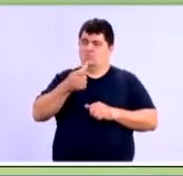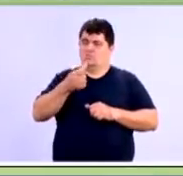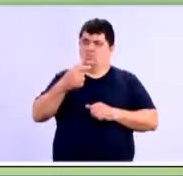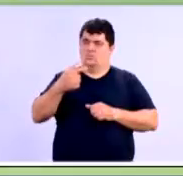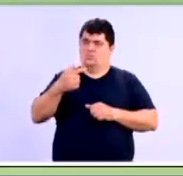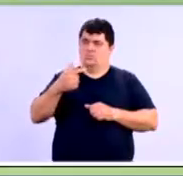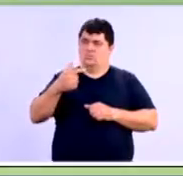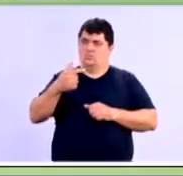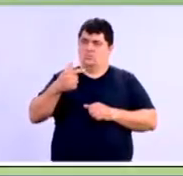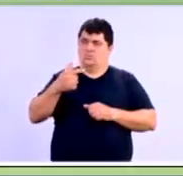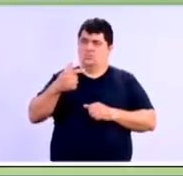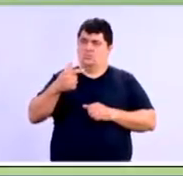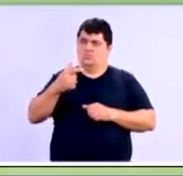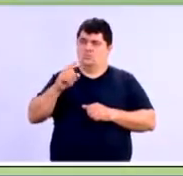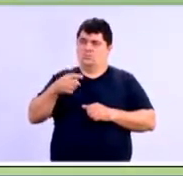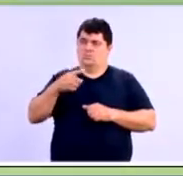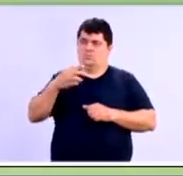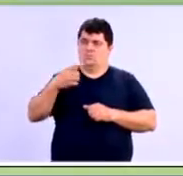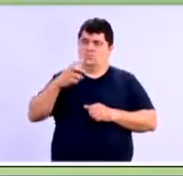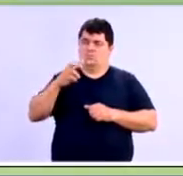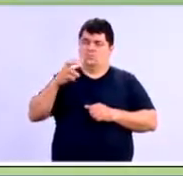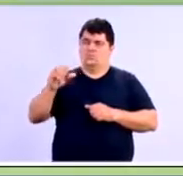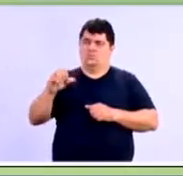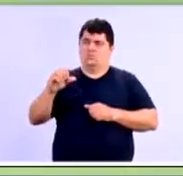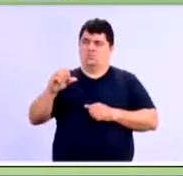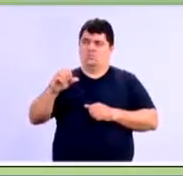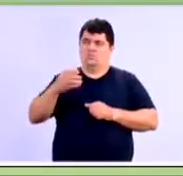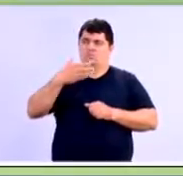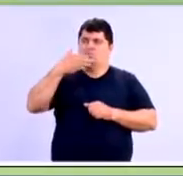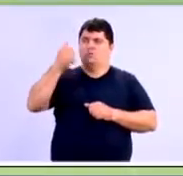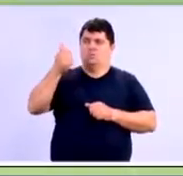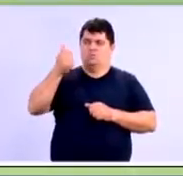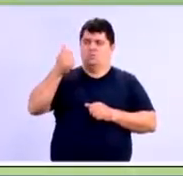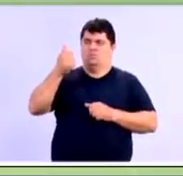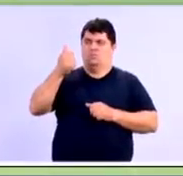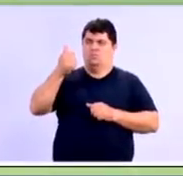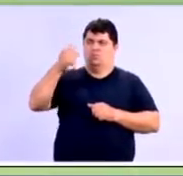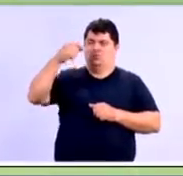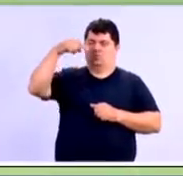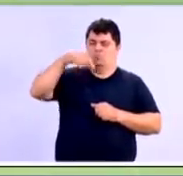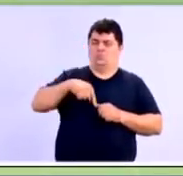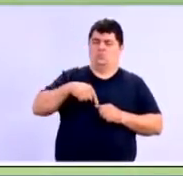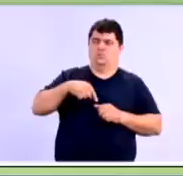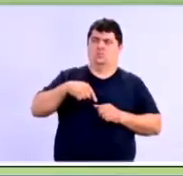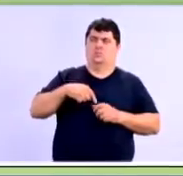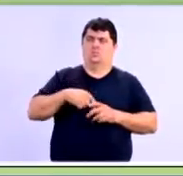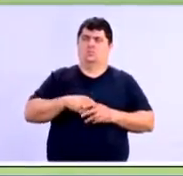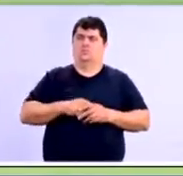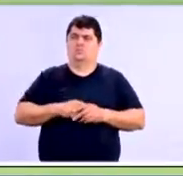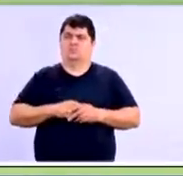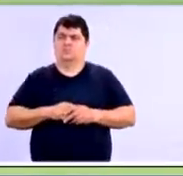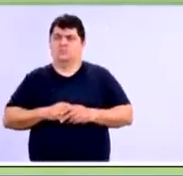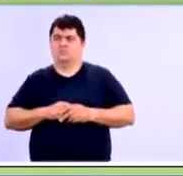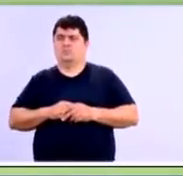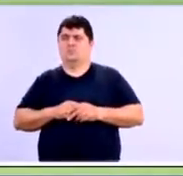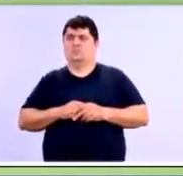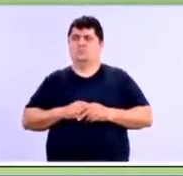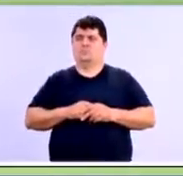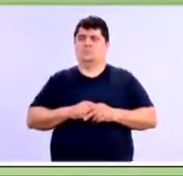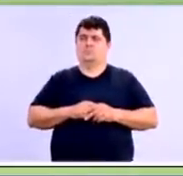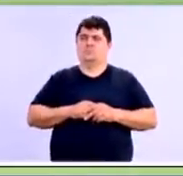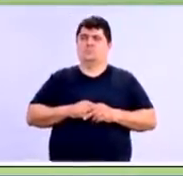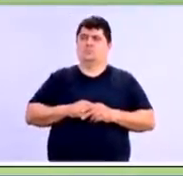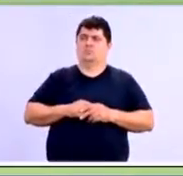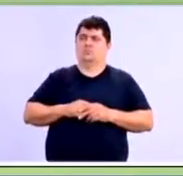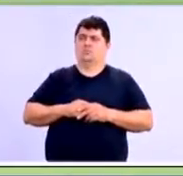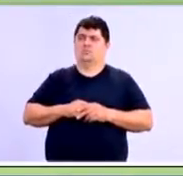1,59 e ele melhorou. Melhorou, né? O que aconteceu com ele aqui? Diminuiu. Esse índice não melhorou.